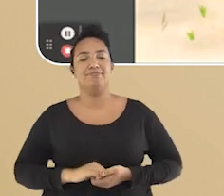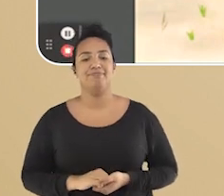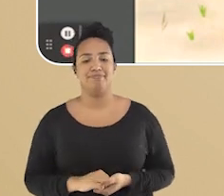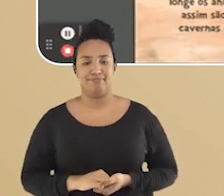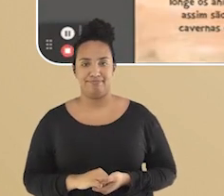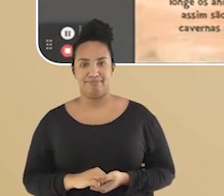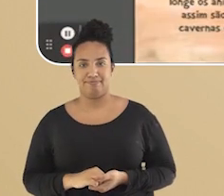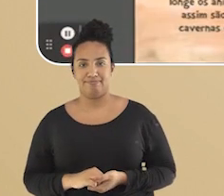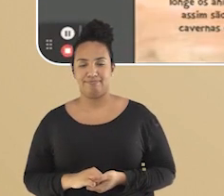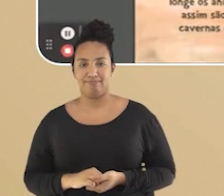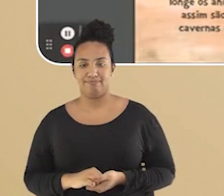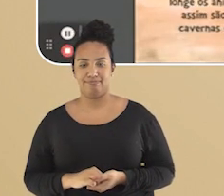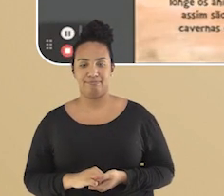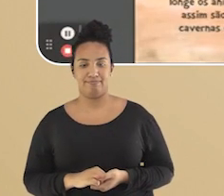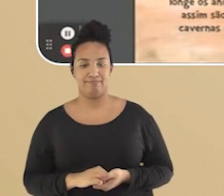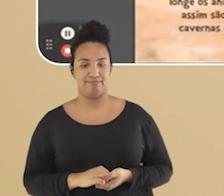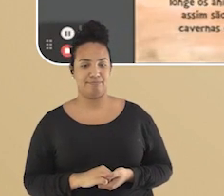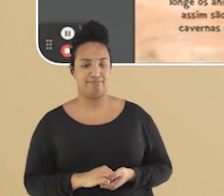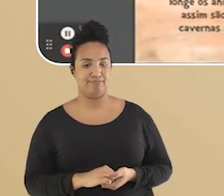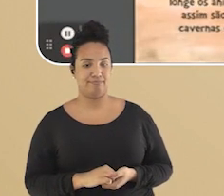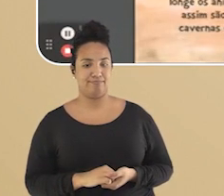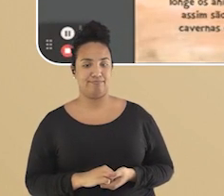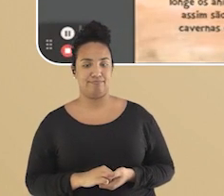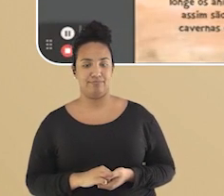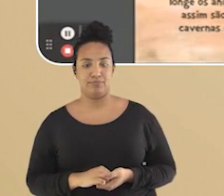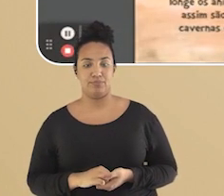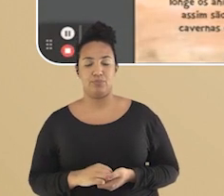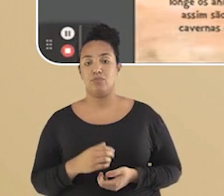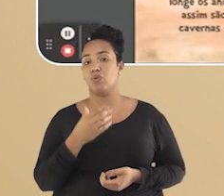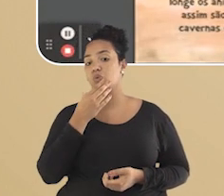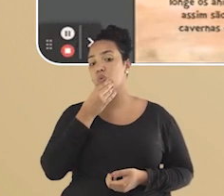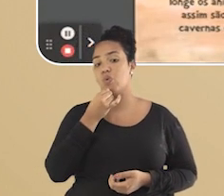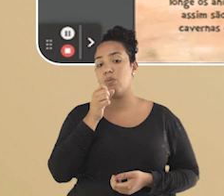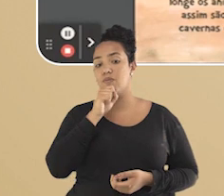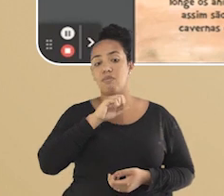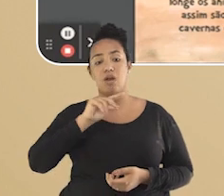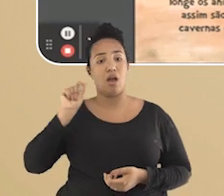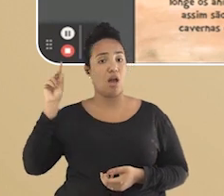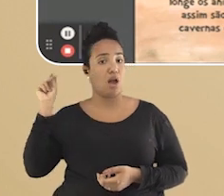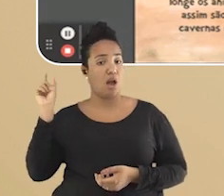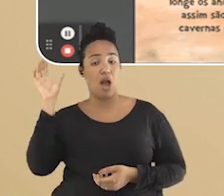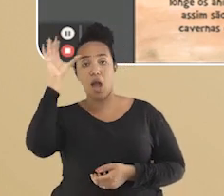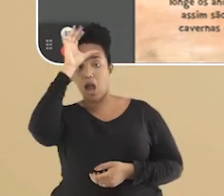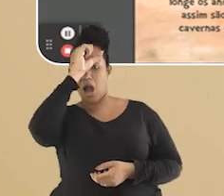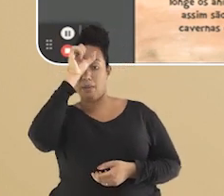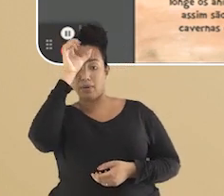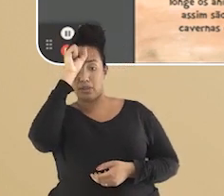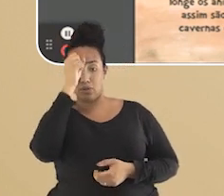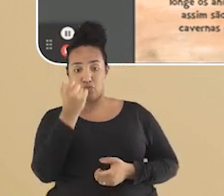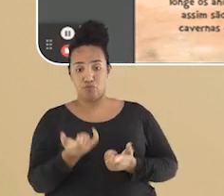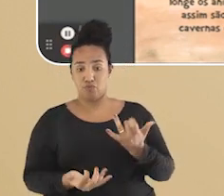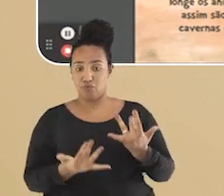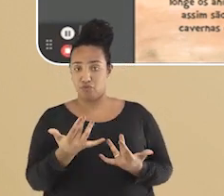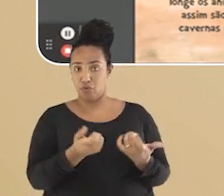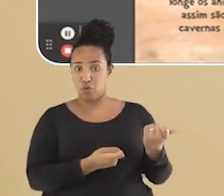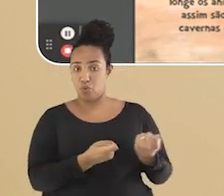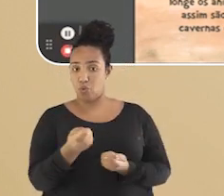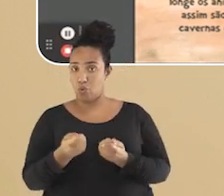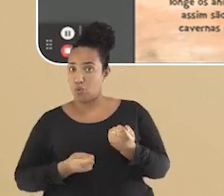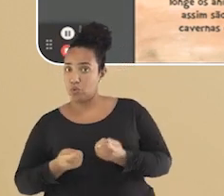solo. Os homens antigos aprenderam a dominar o fogo. Com duas